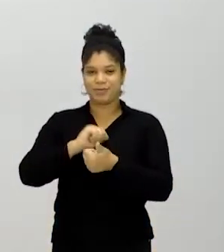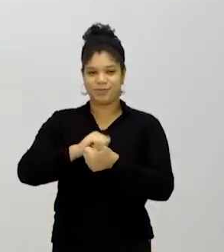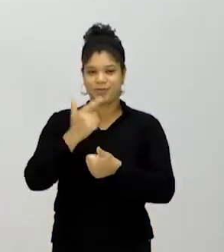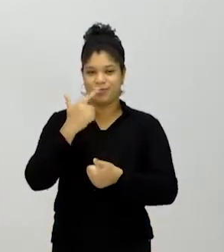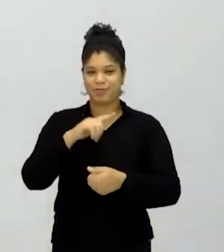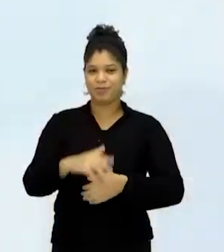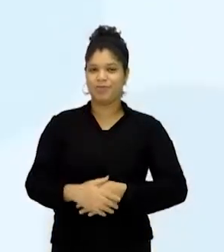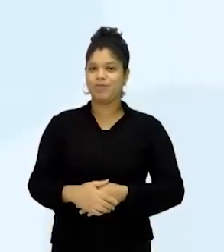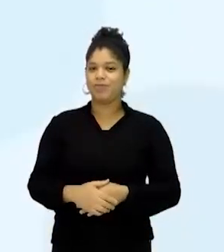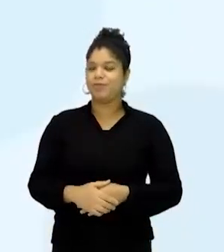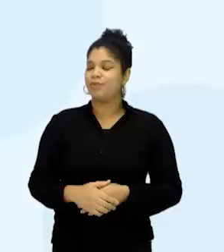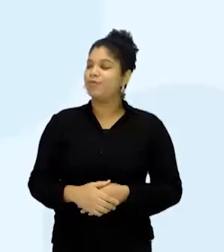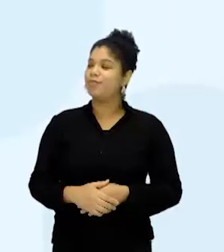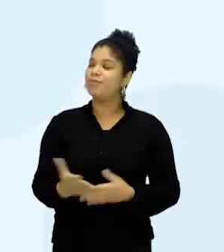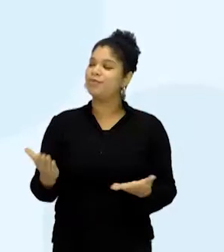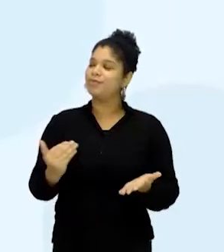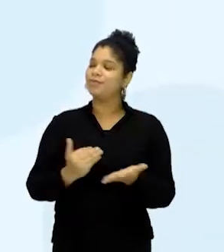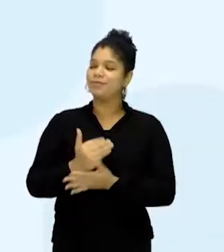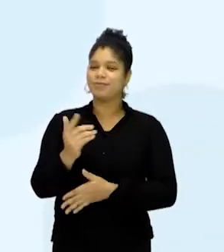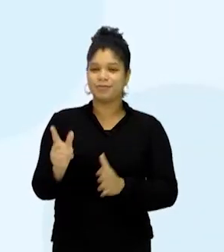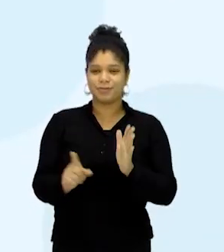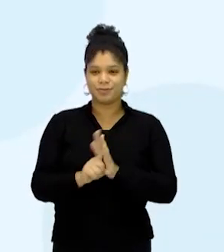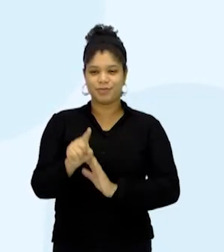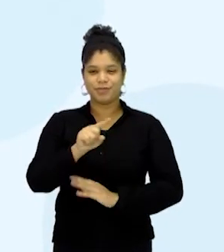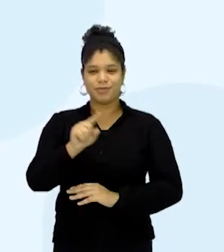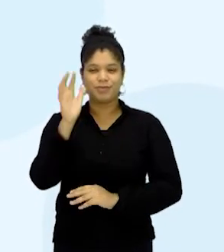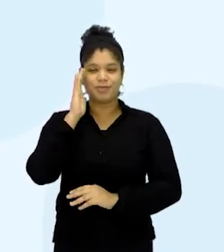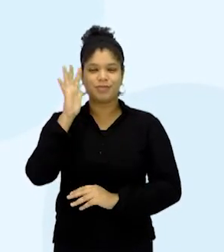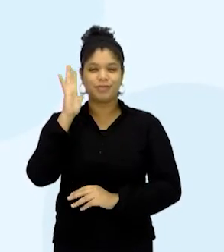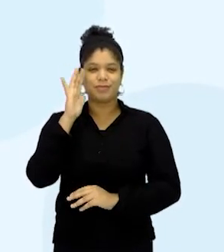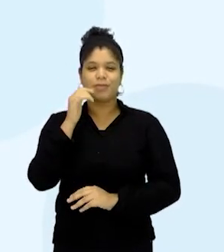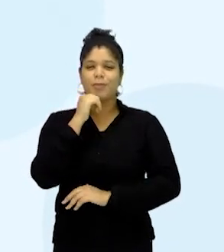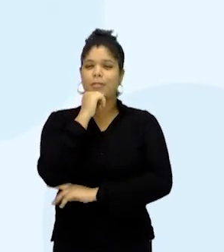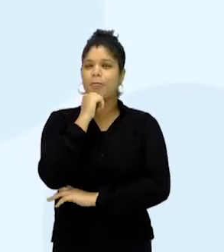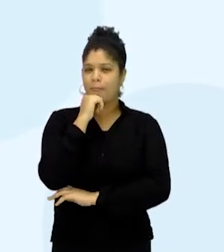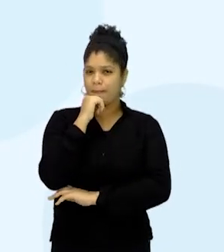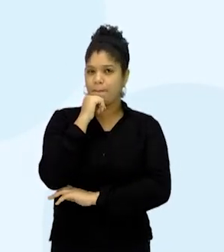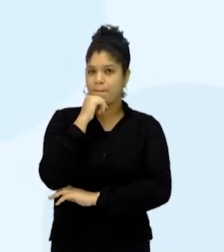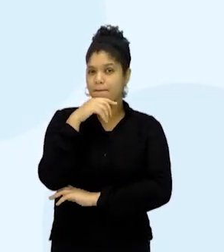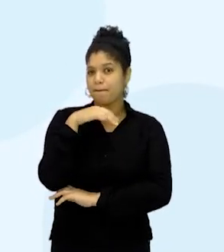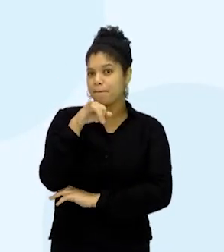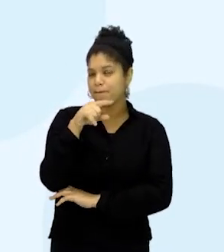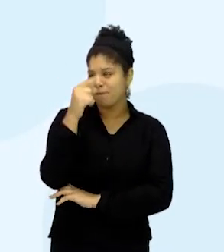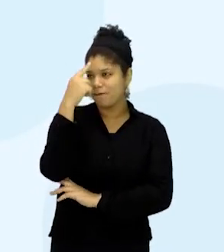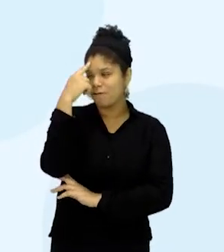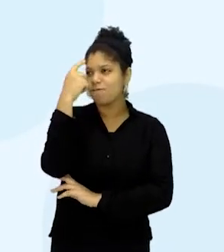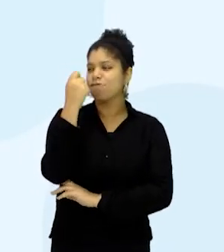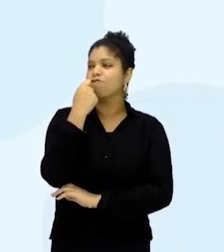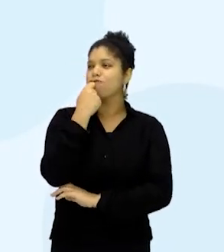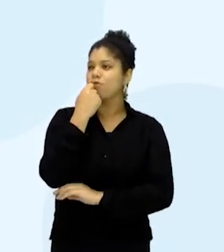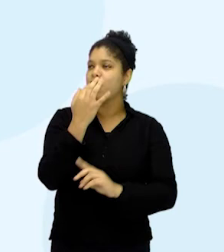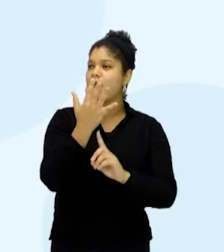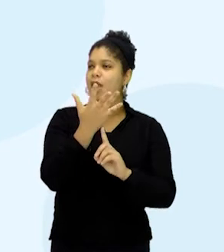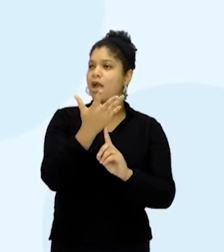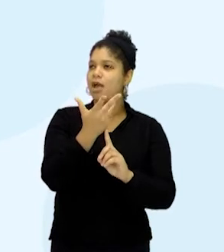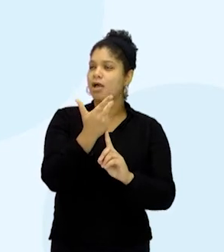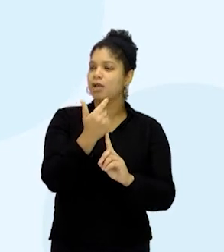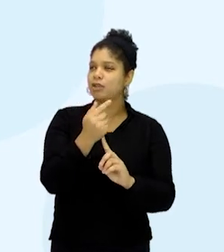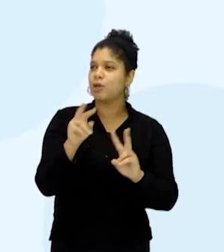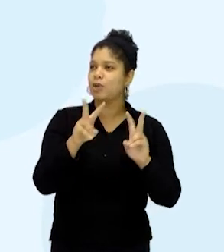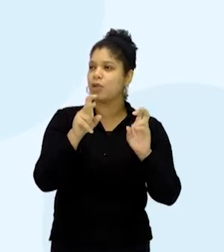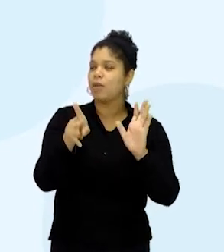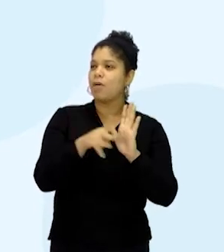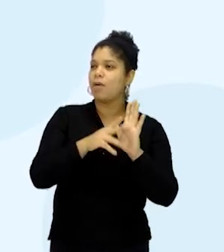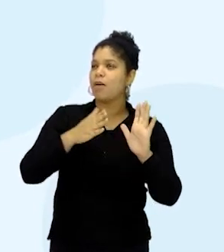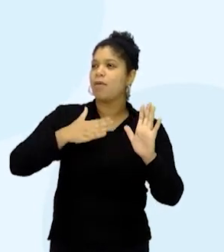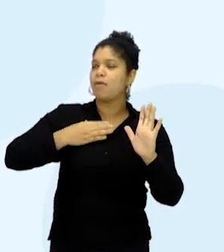hoje, uma perguntinha pra gente aqui, ó. Se você fosse criar uma obra de arte sobre sua vida, qual seria o título